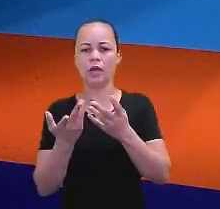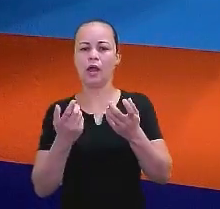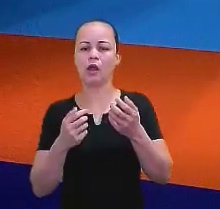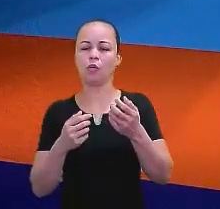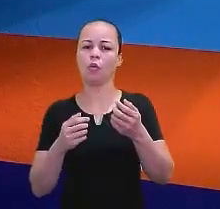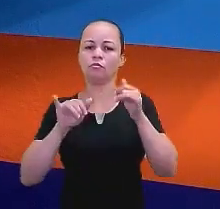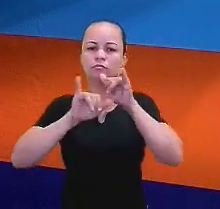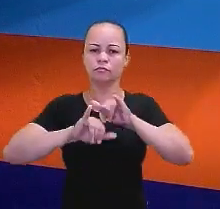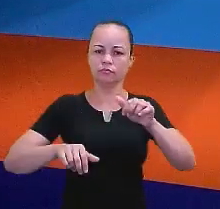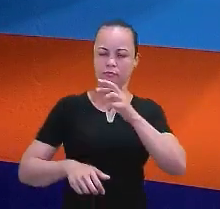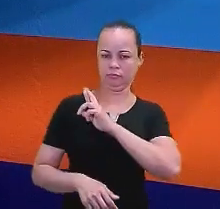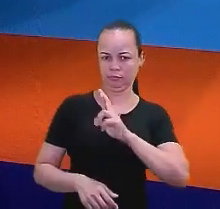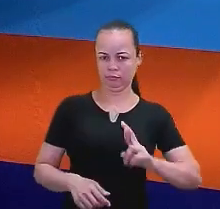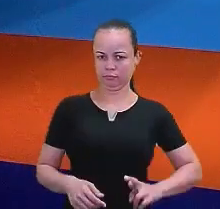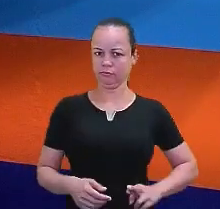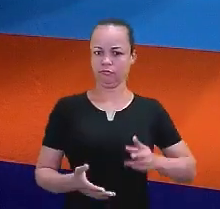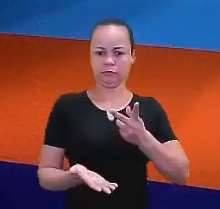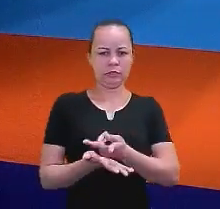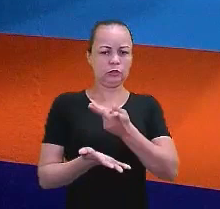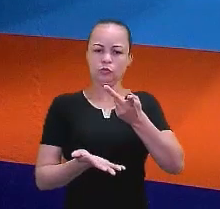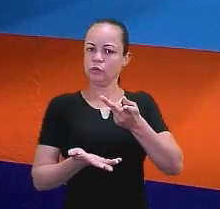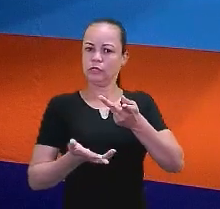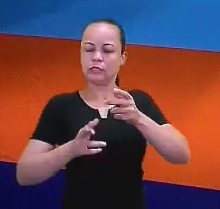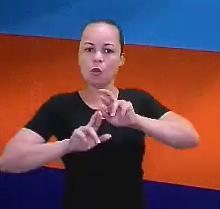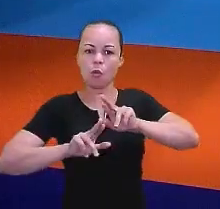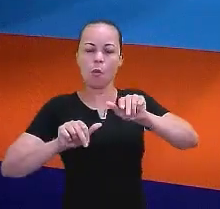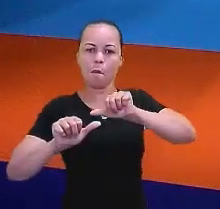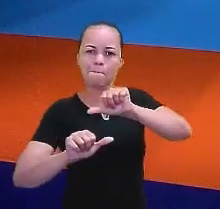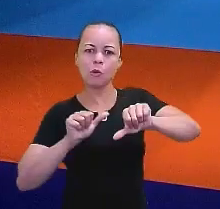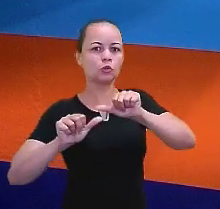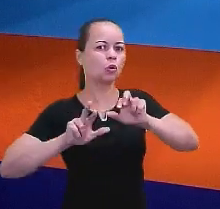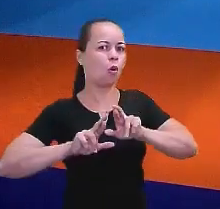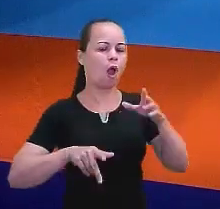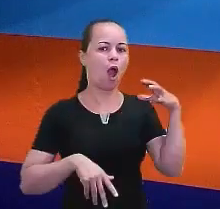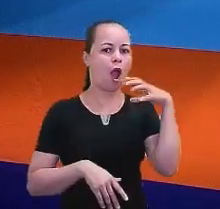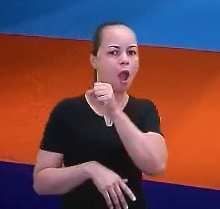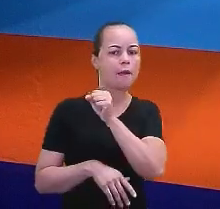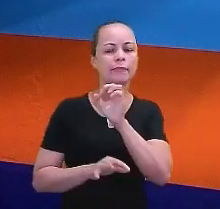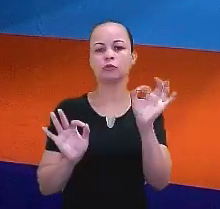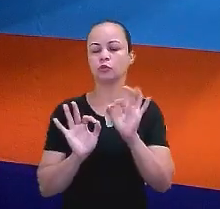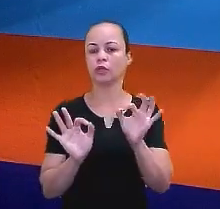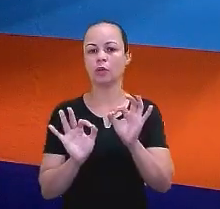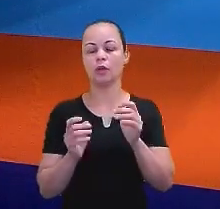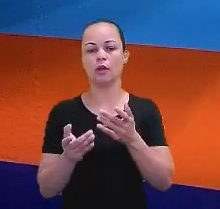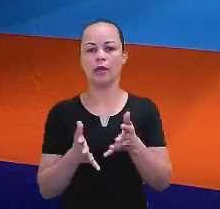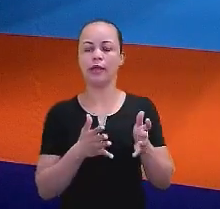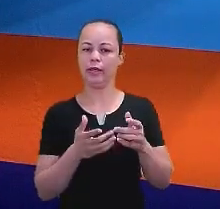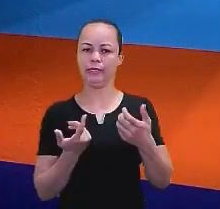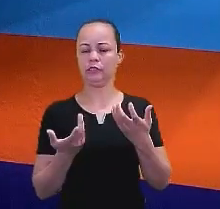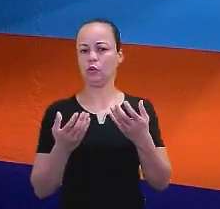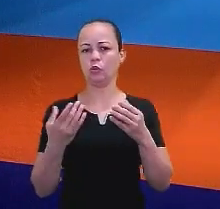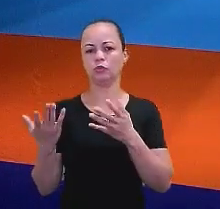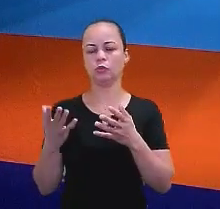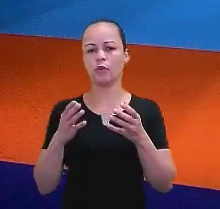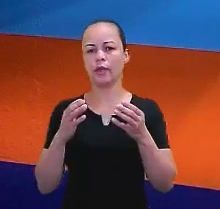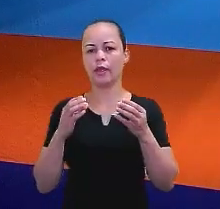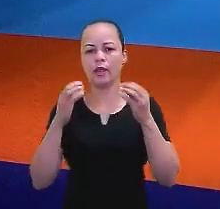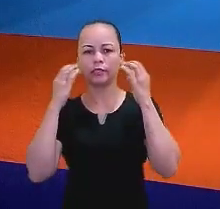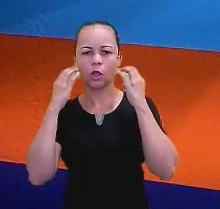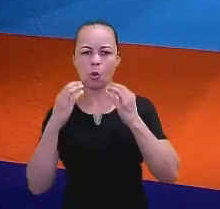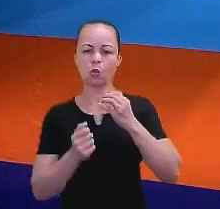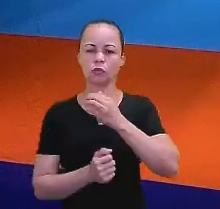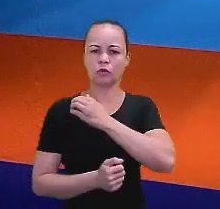não aconteceu porque do nada acordou Deodoro da Fonseca, Floriano Peixoto, entre outros, e